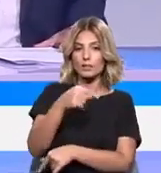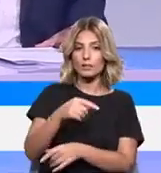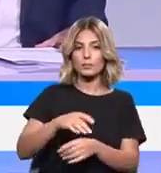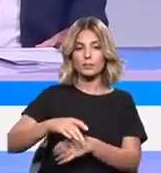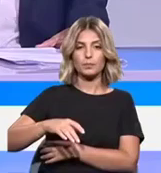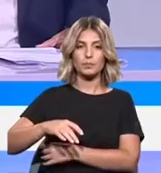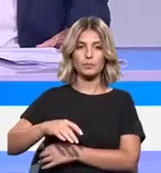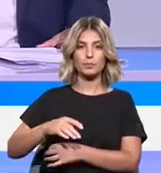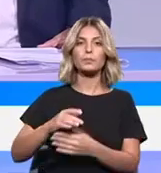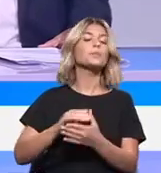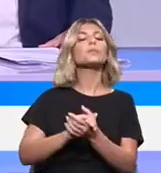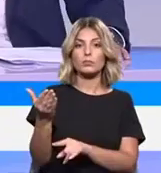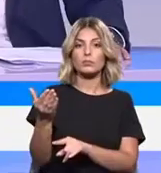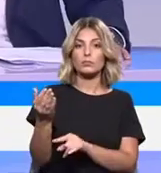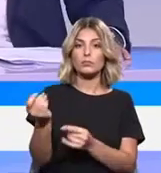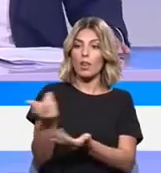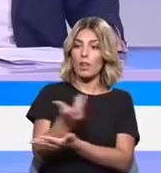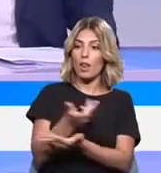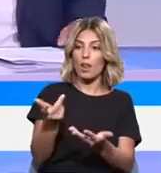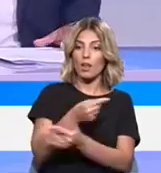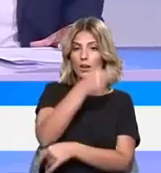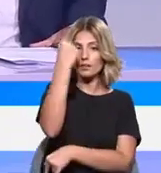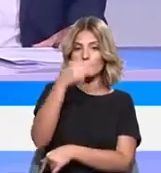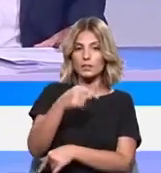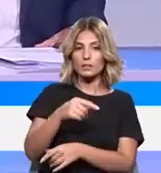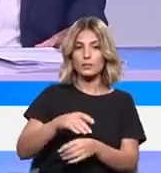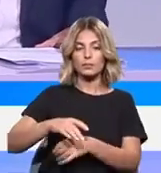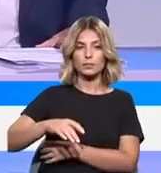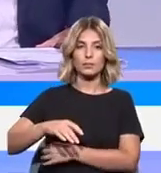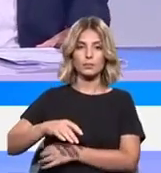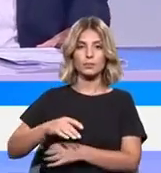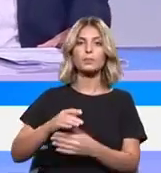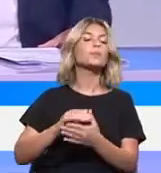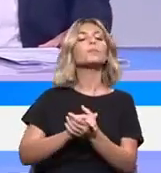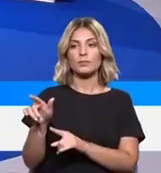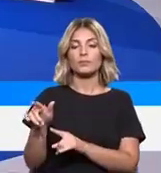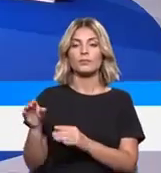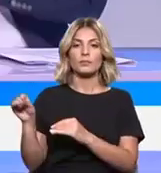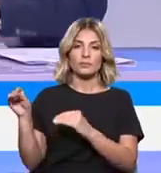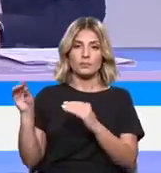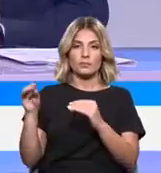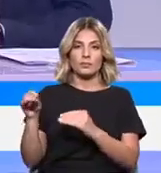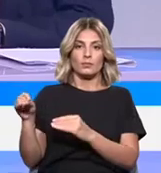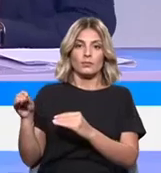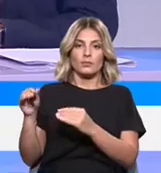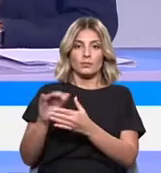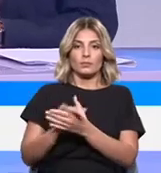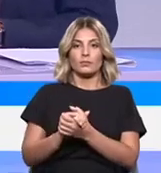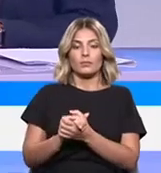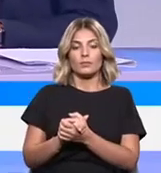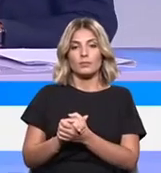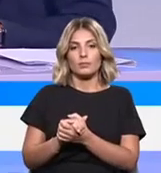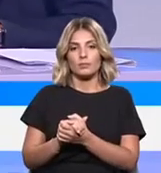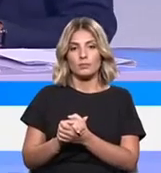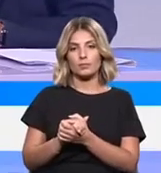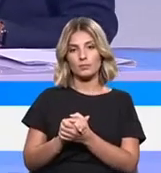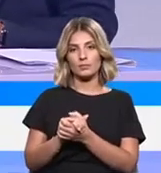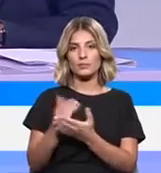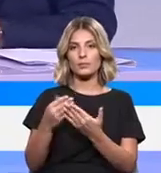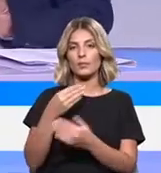s falos unou fal polí s f o que mete na sargeta o